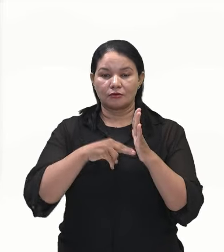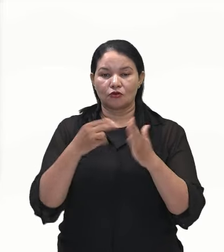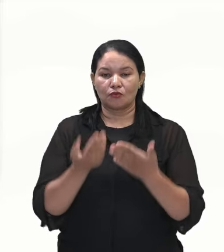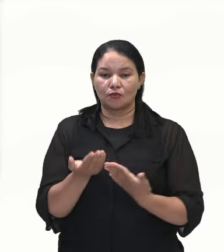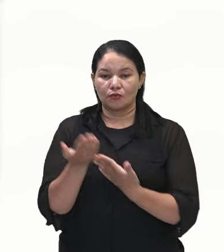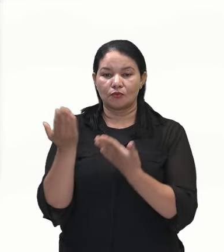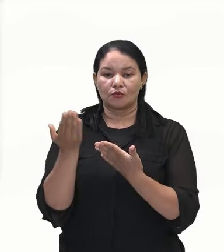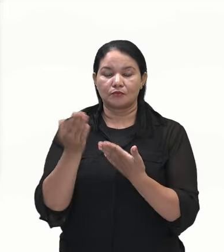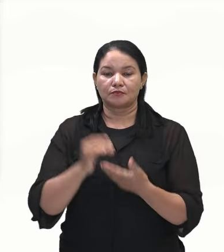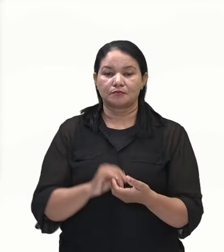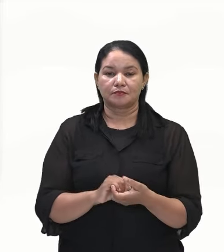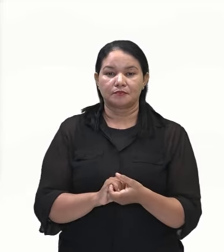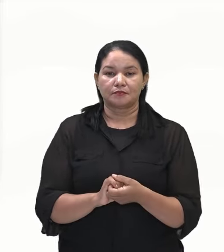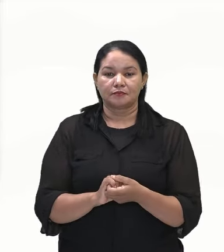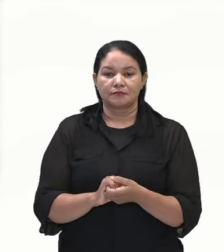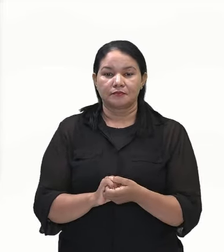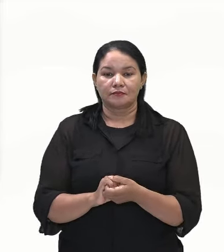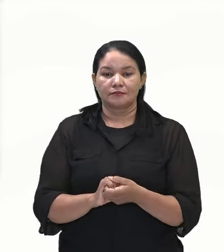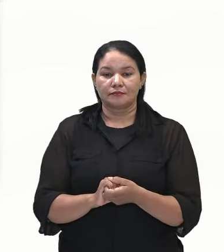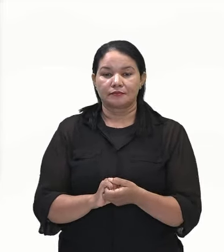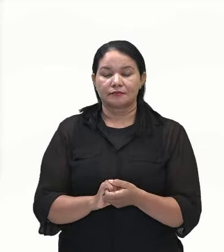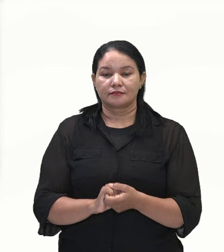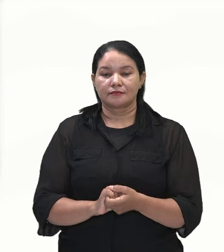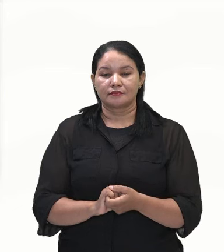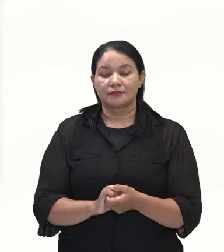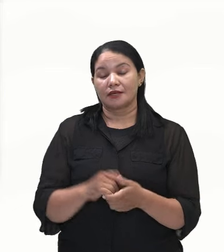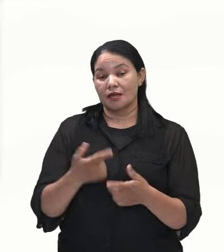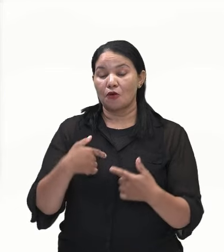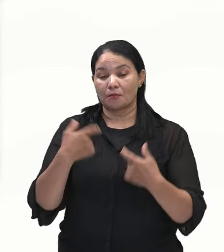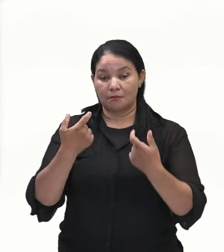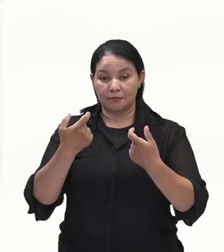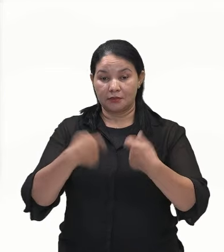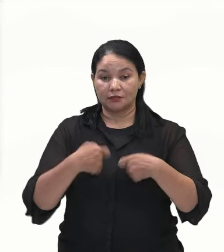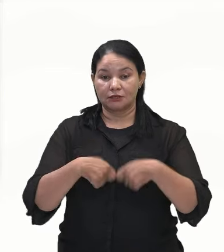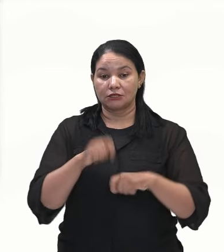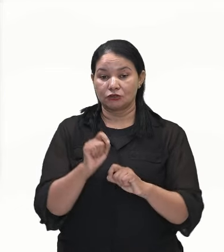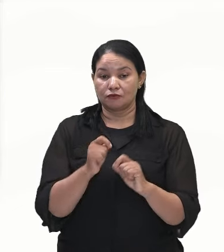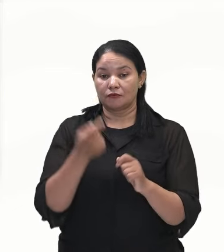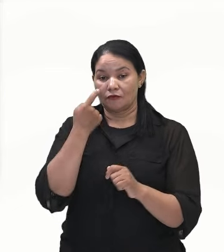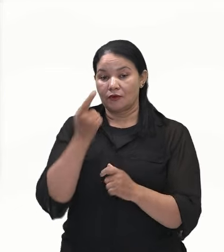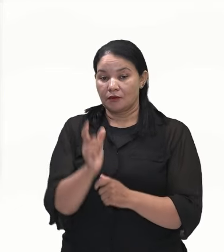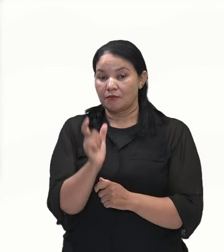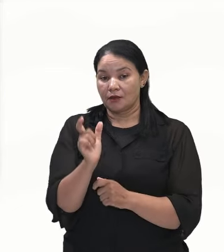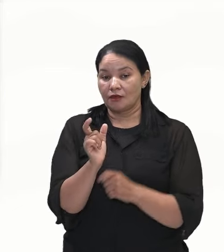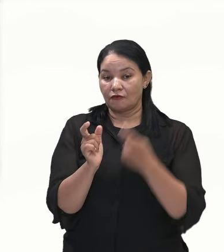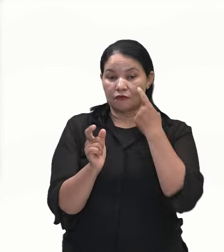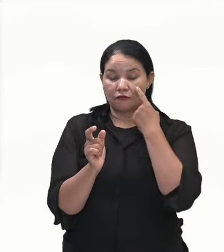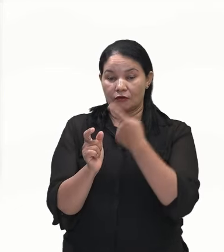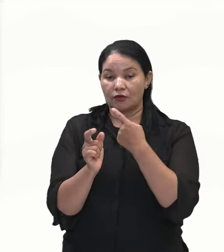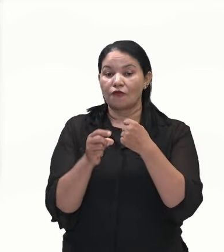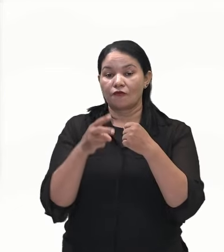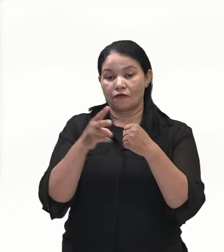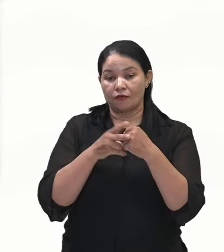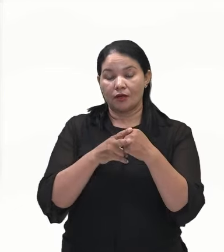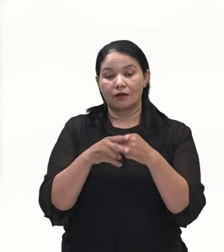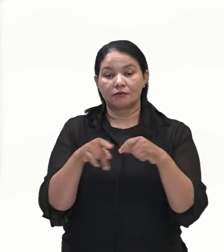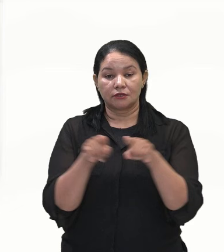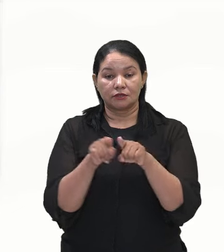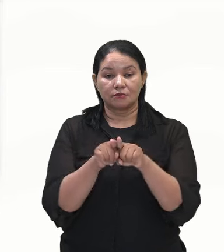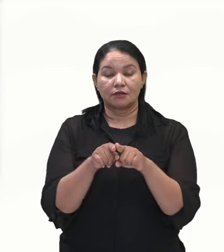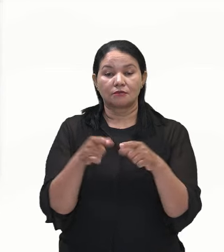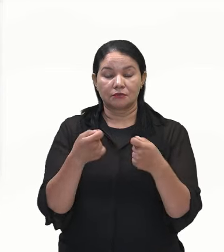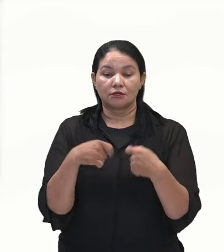active and reduce my stress. Eu preciso, I need to, esse aqui é um verbo também considerado